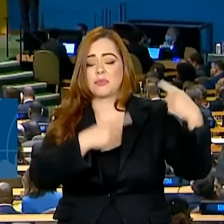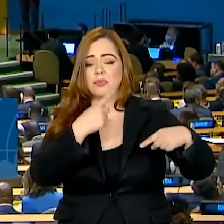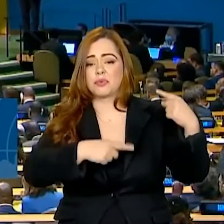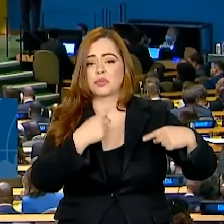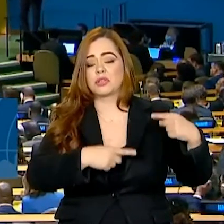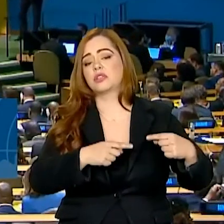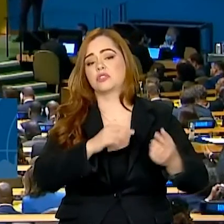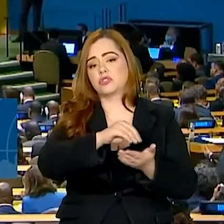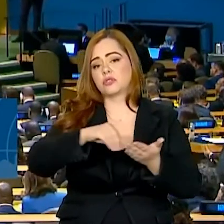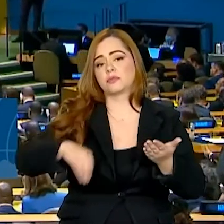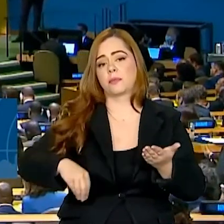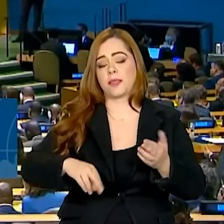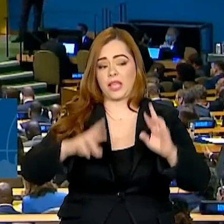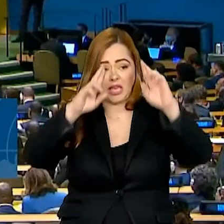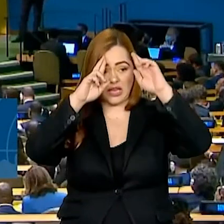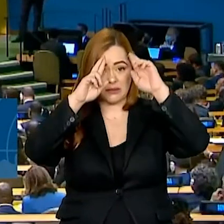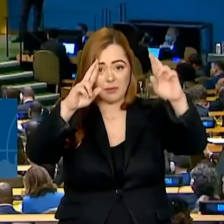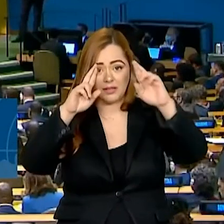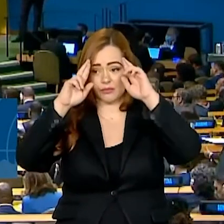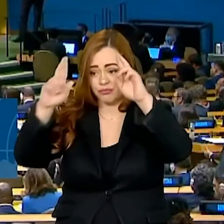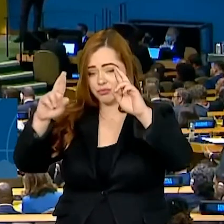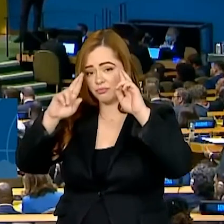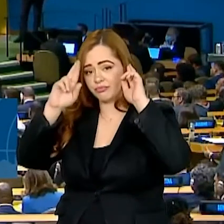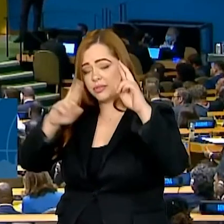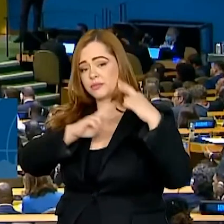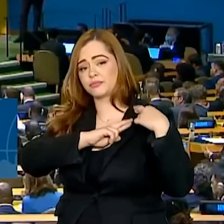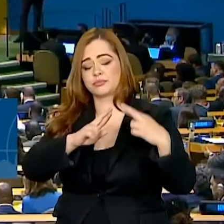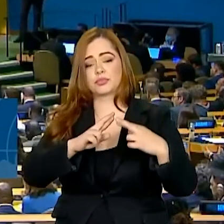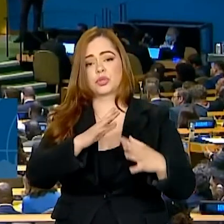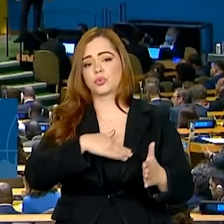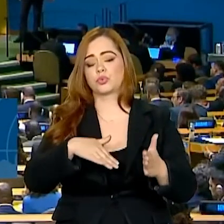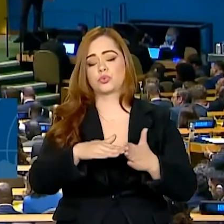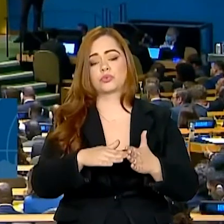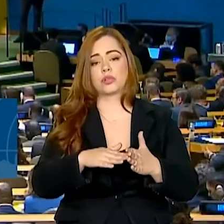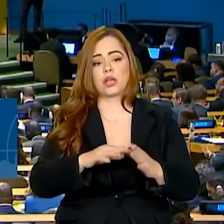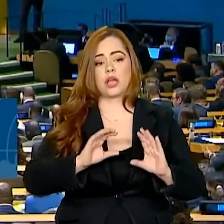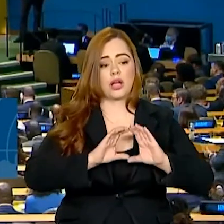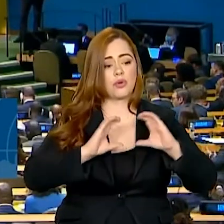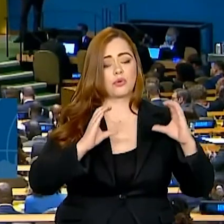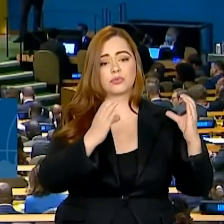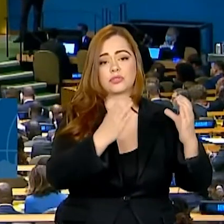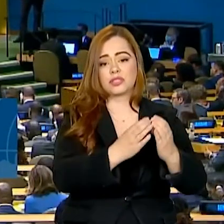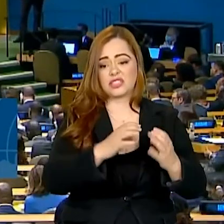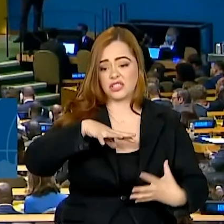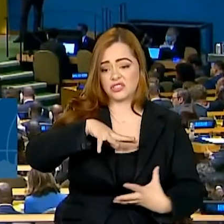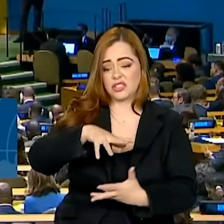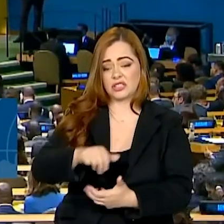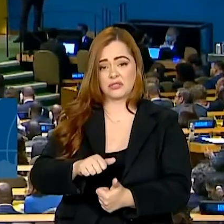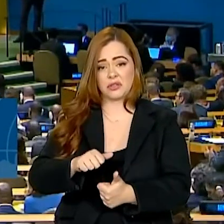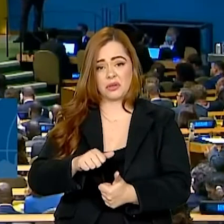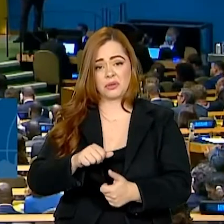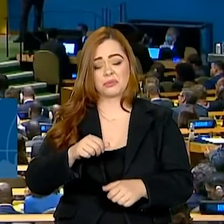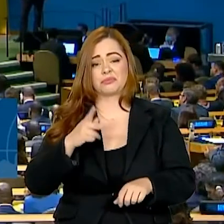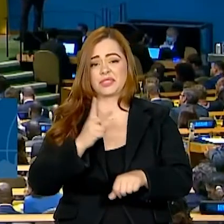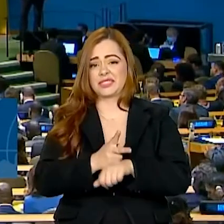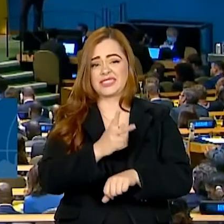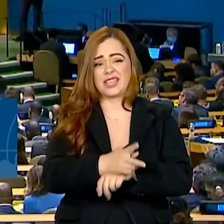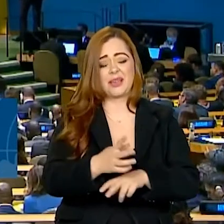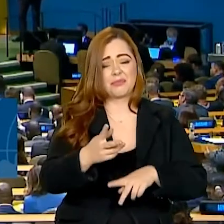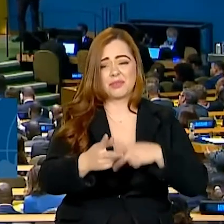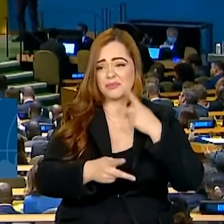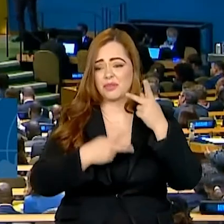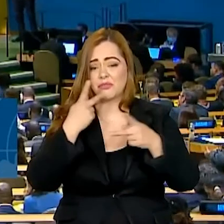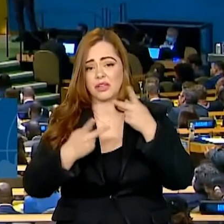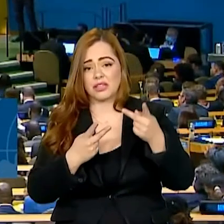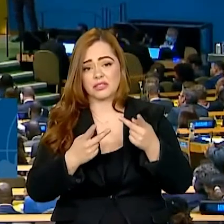diálogo respeitoso com todos. A comunidade internacional está mergulhada em um turbilhão de crises múltiplas e